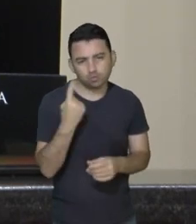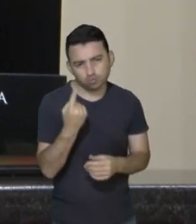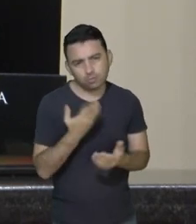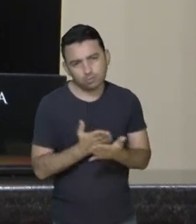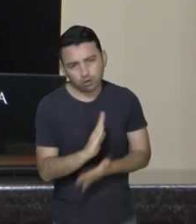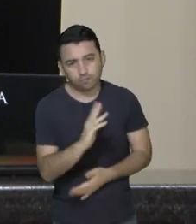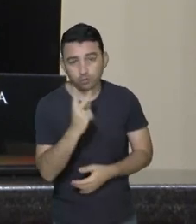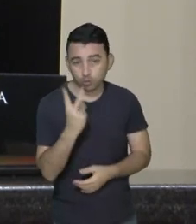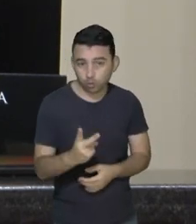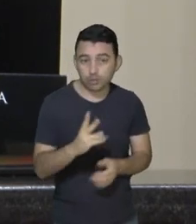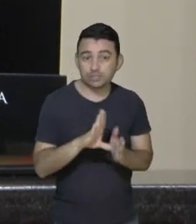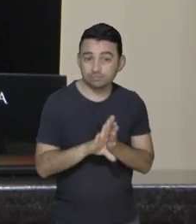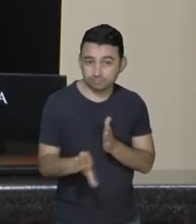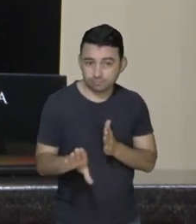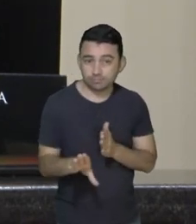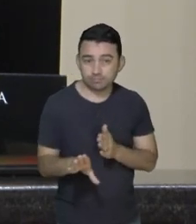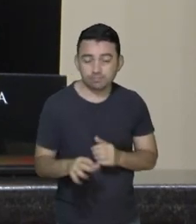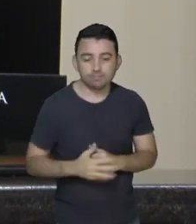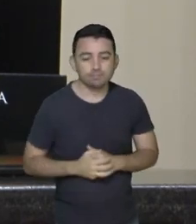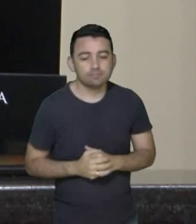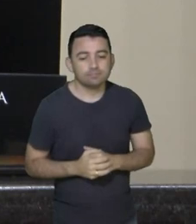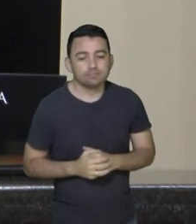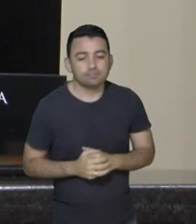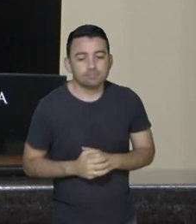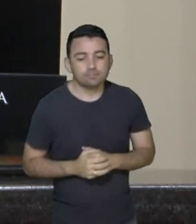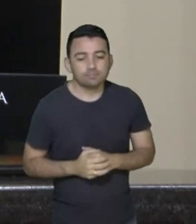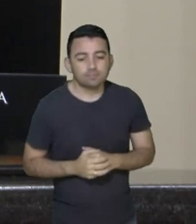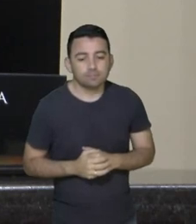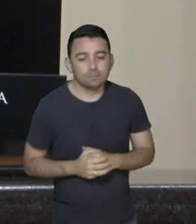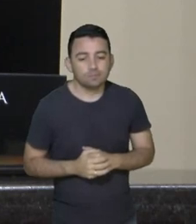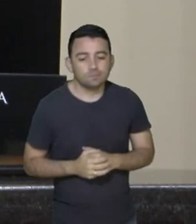2, rejeita o projeto.